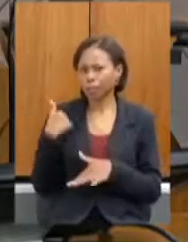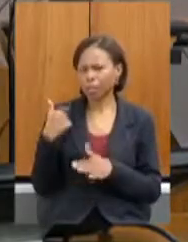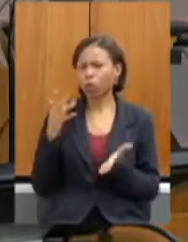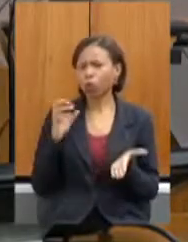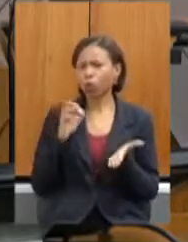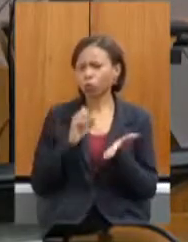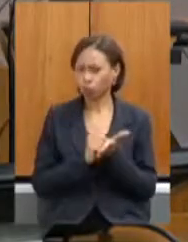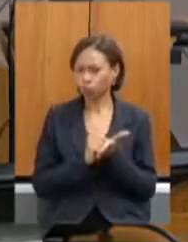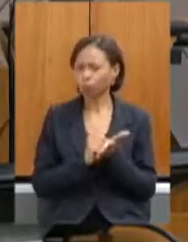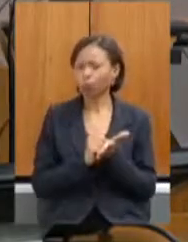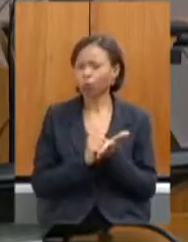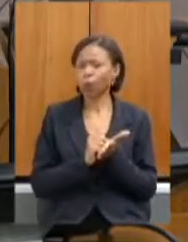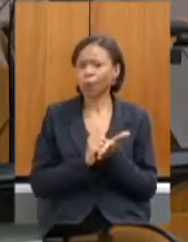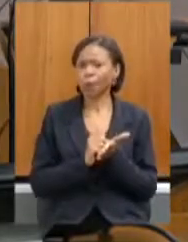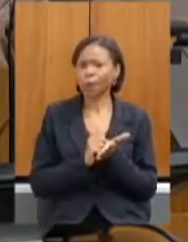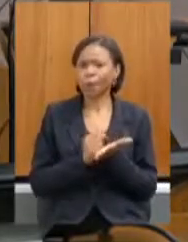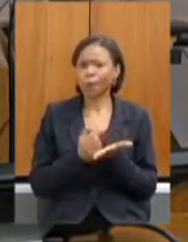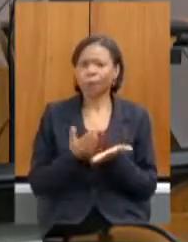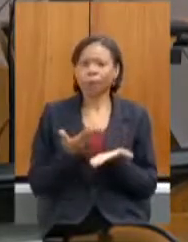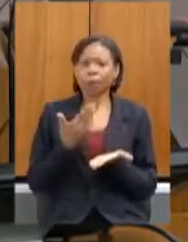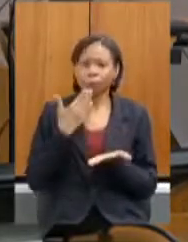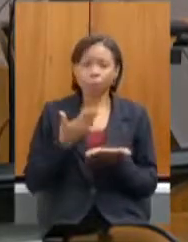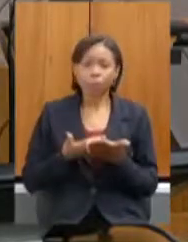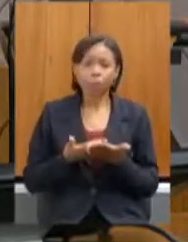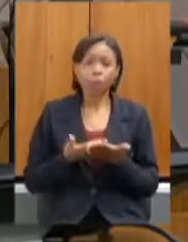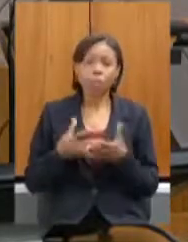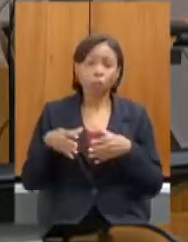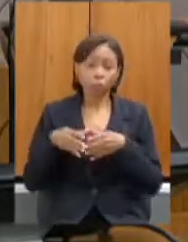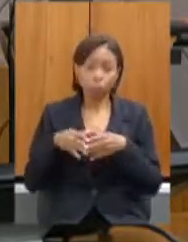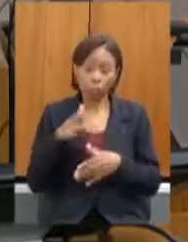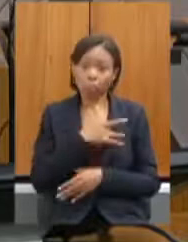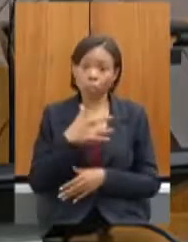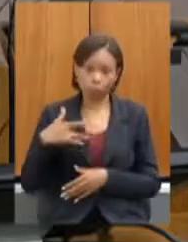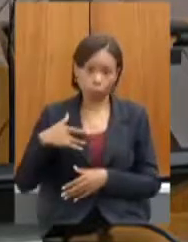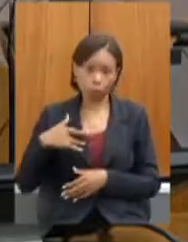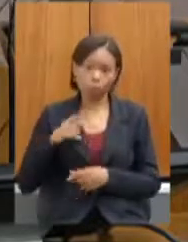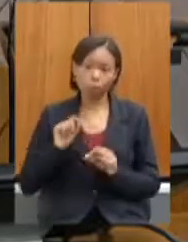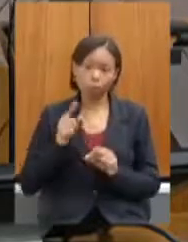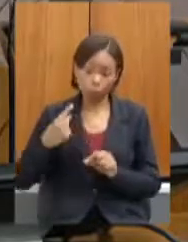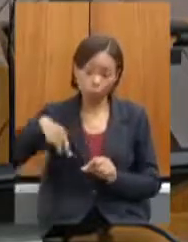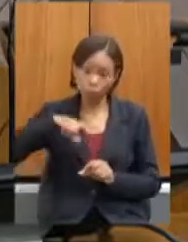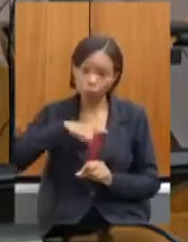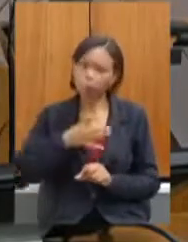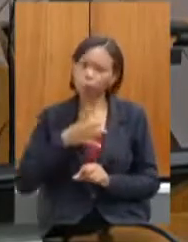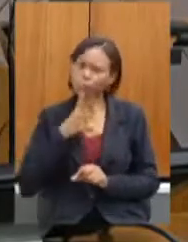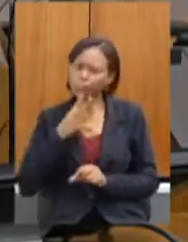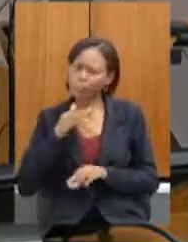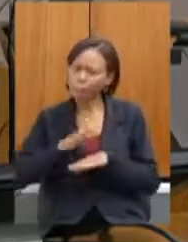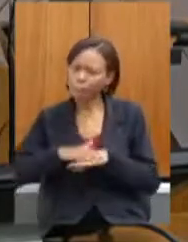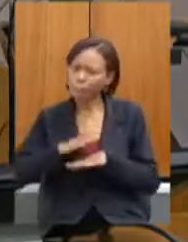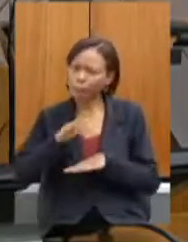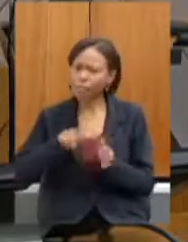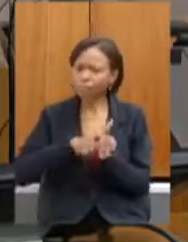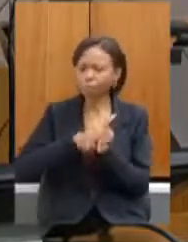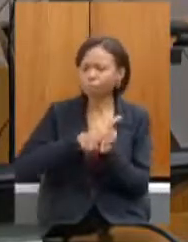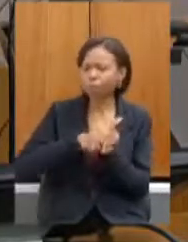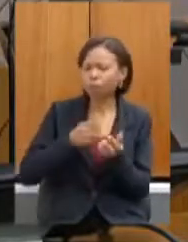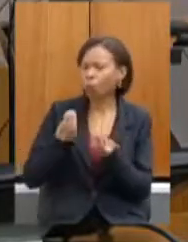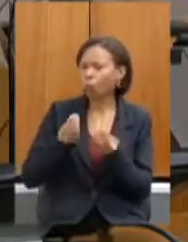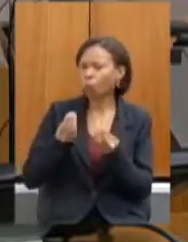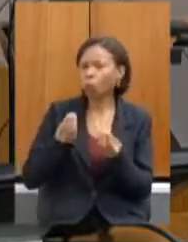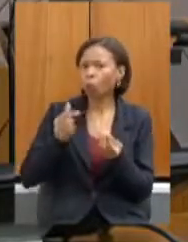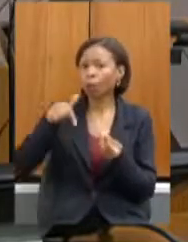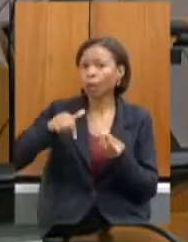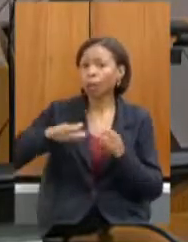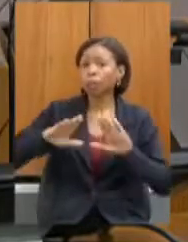audiência pública na comissão de saúde justamente para que a gente conheça um pouco mais e ver verificar prezado secretário como